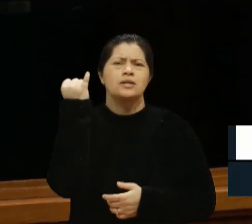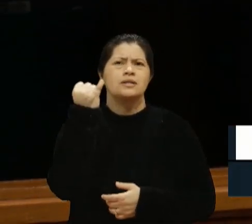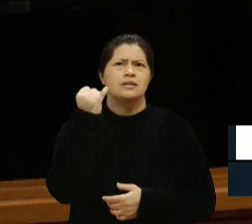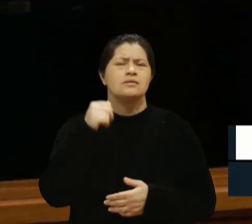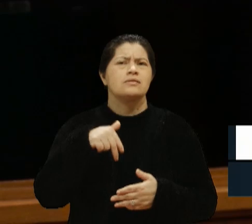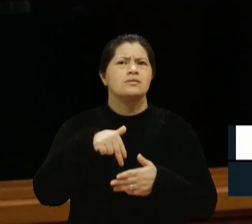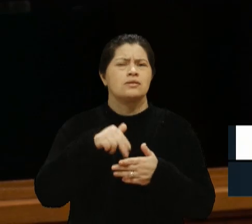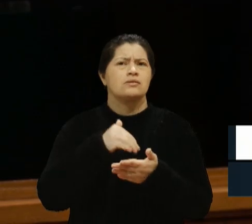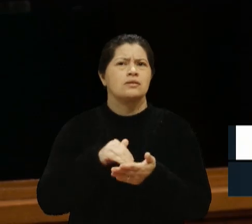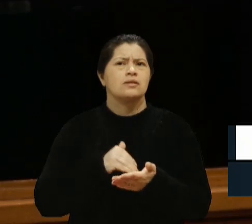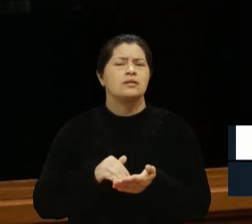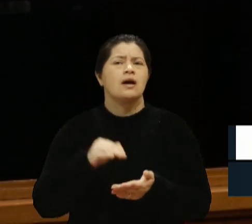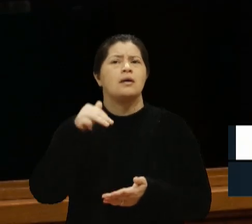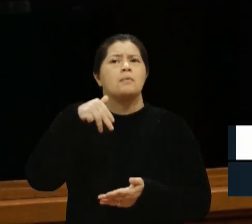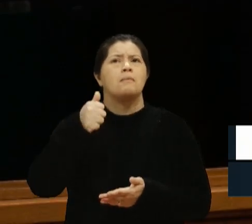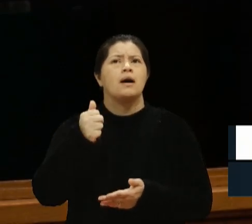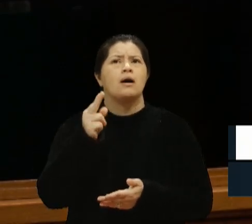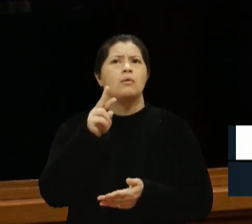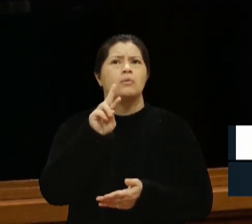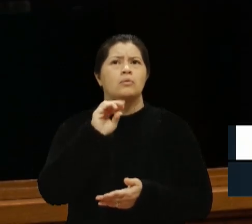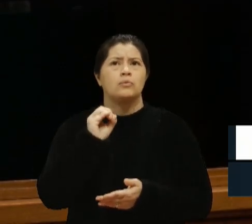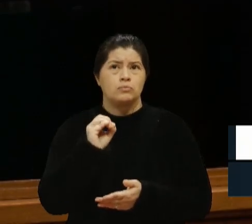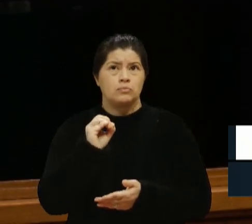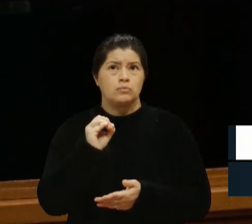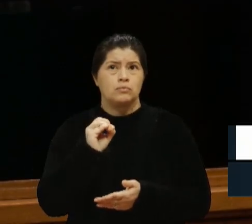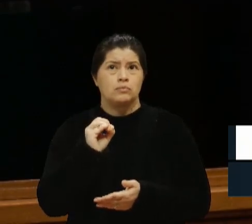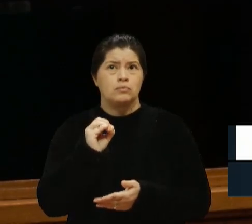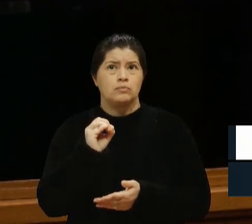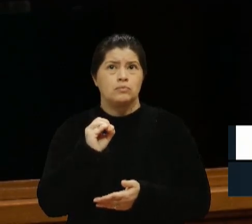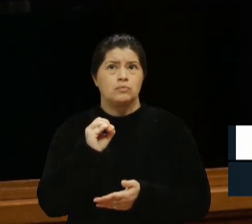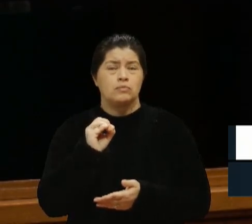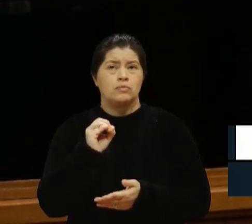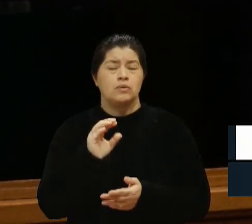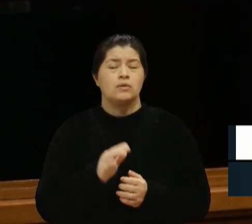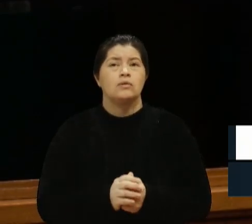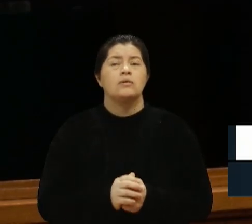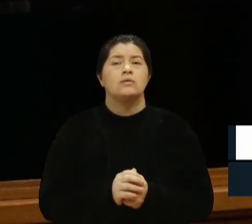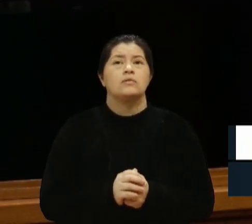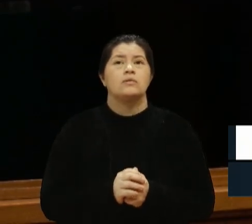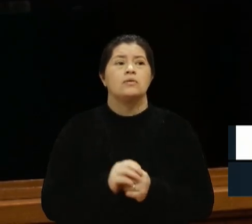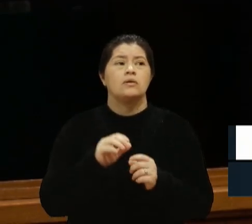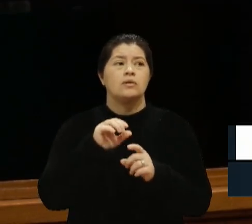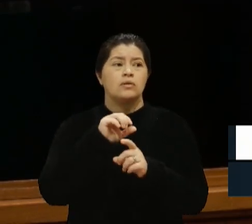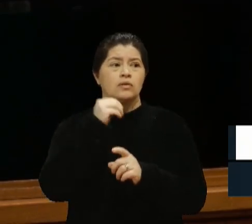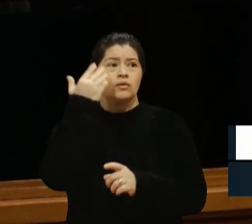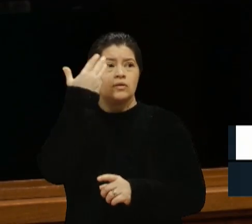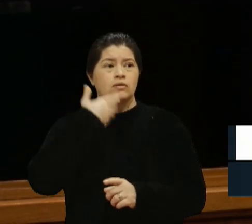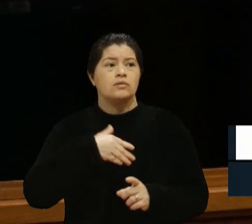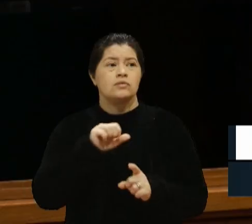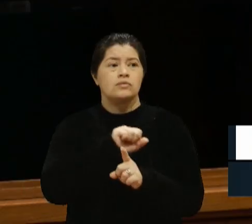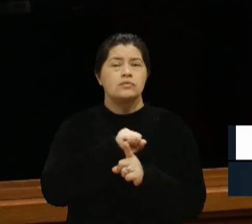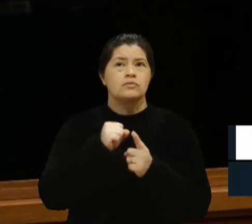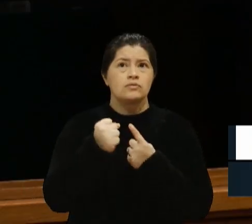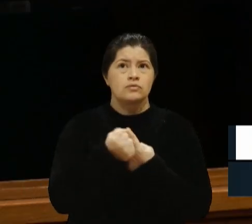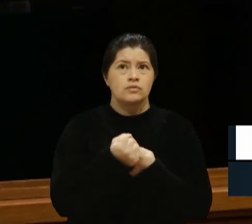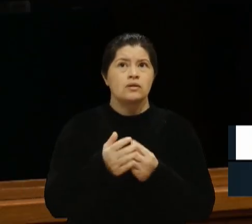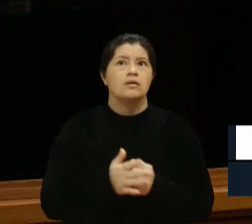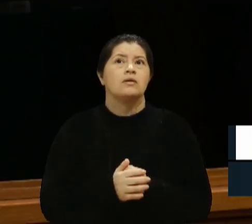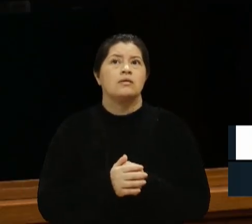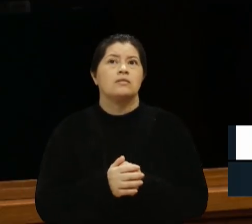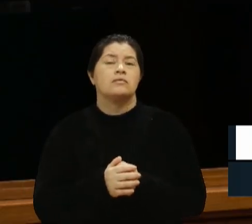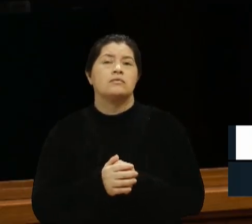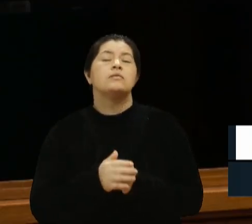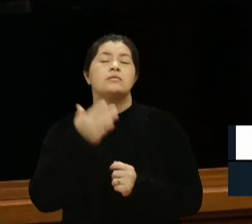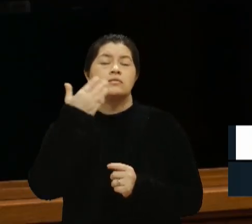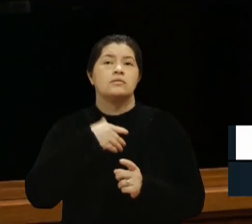secretário Mauro Trojan. De fato, como assistente social, não só, muitas vezes tem uma confusão, né? Que assistente